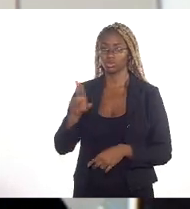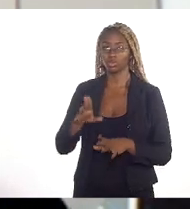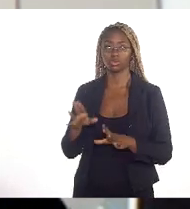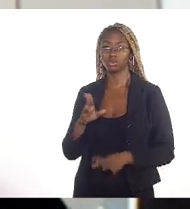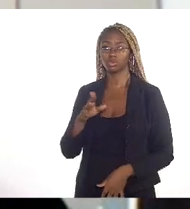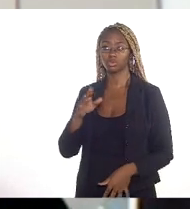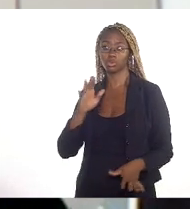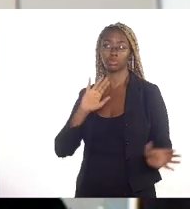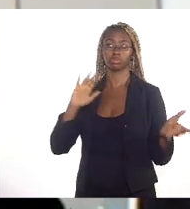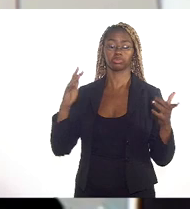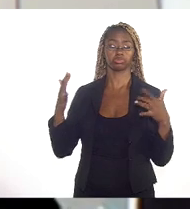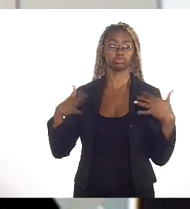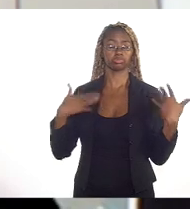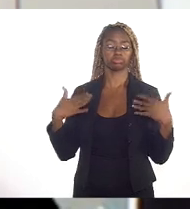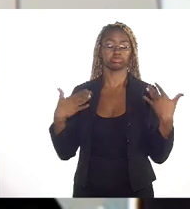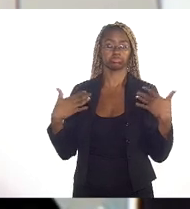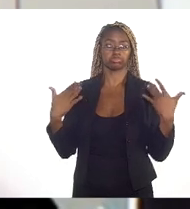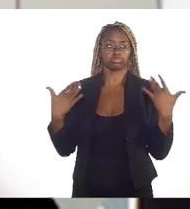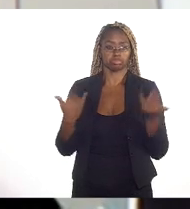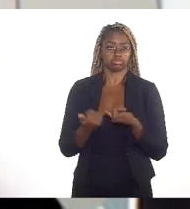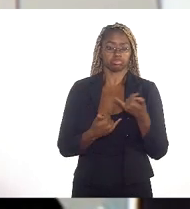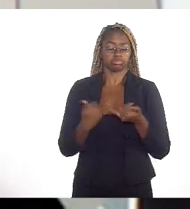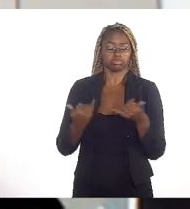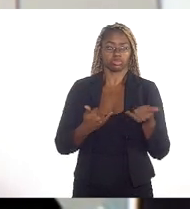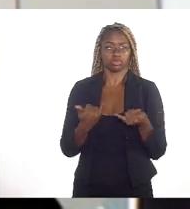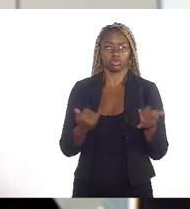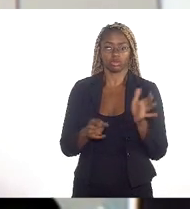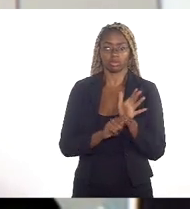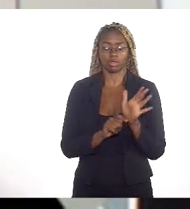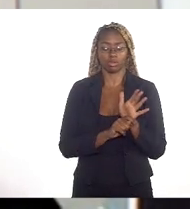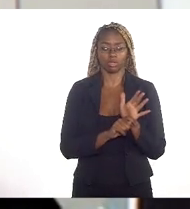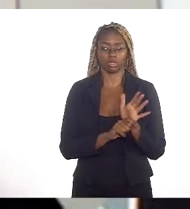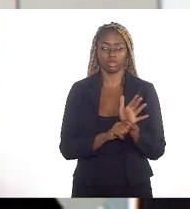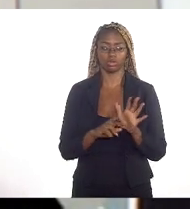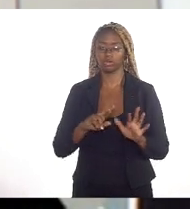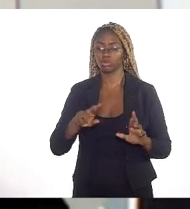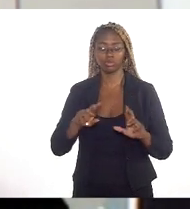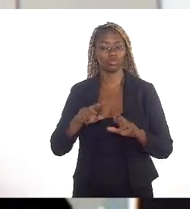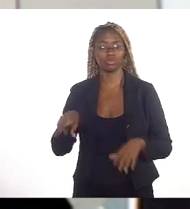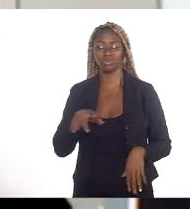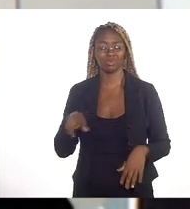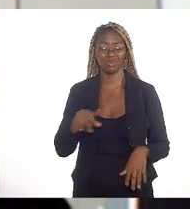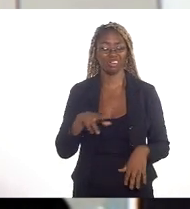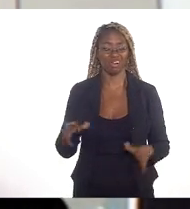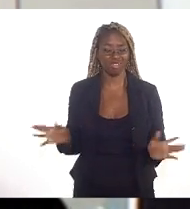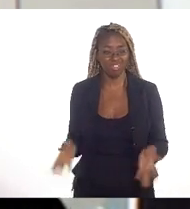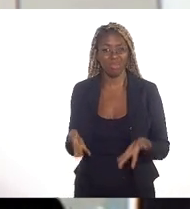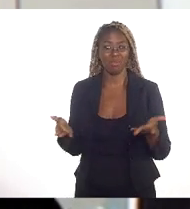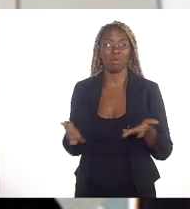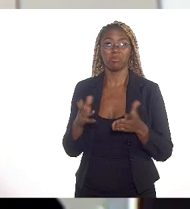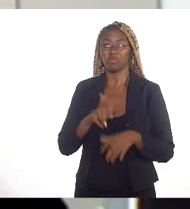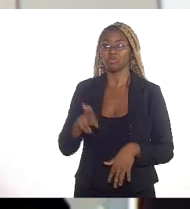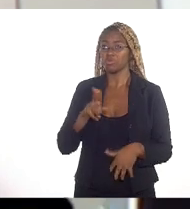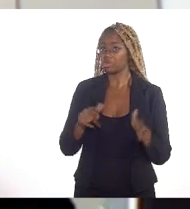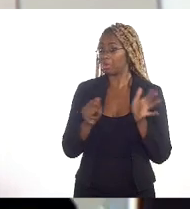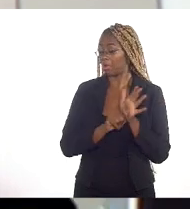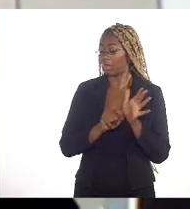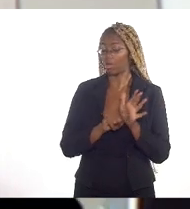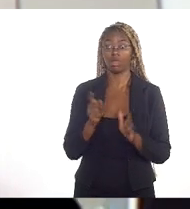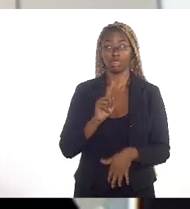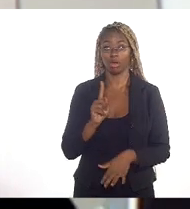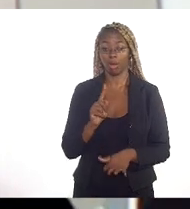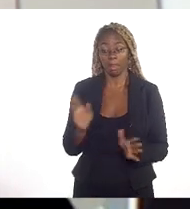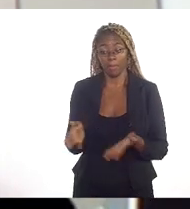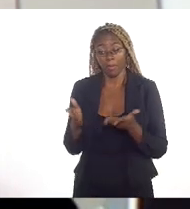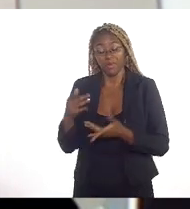Não é uma instituição que promova o uso da maconha. É mentira dos deputados que falaram isso. Ela promove o debate sobre o